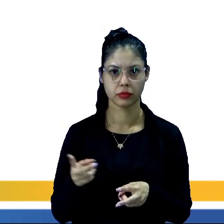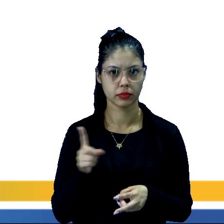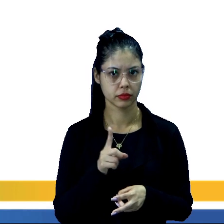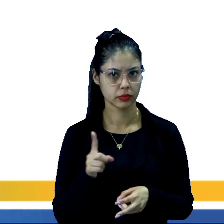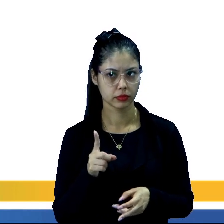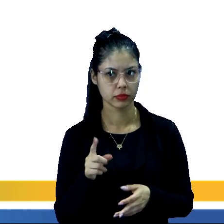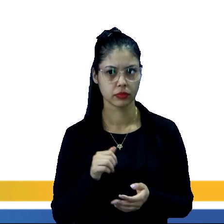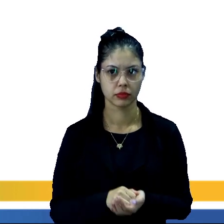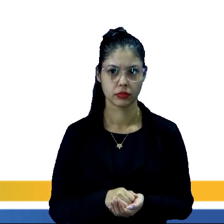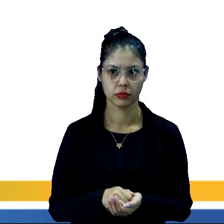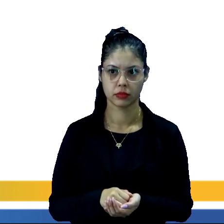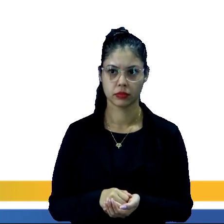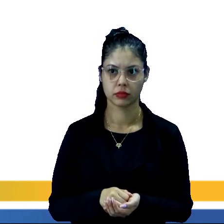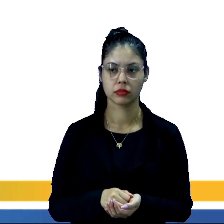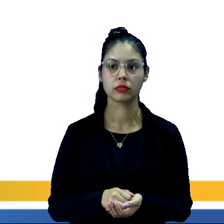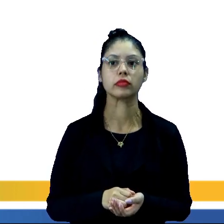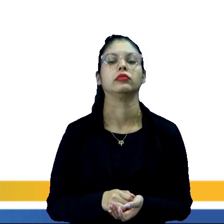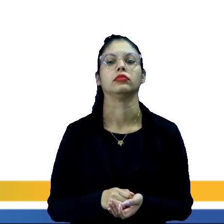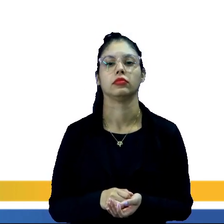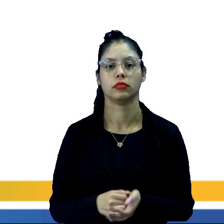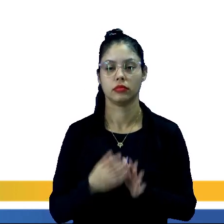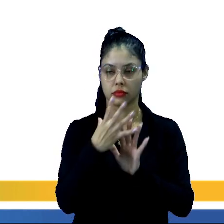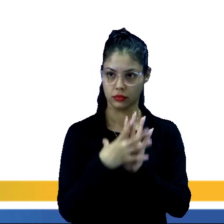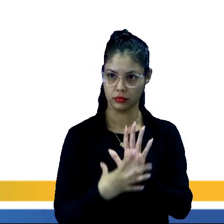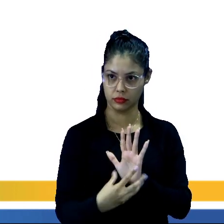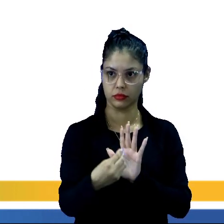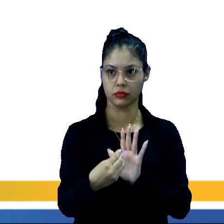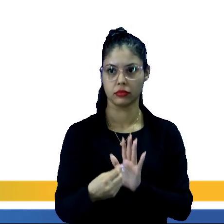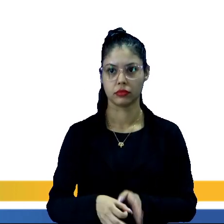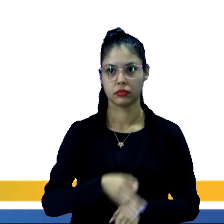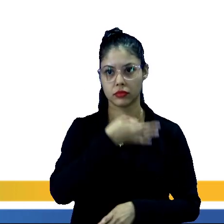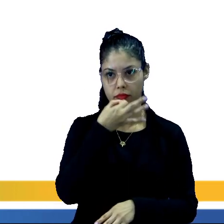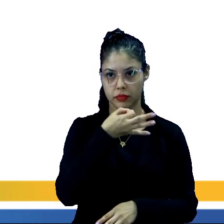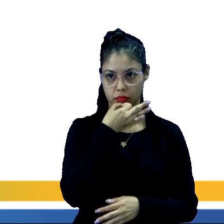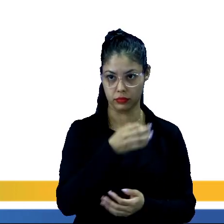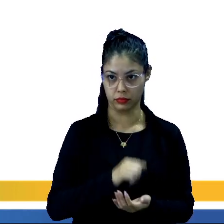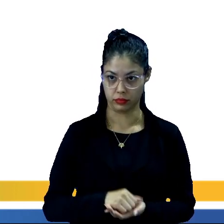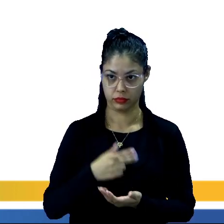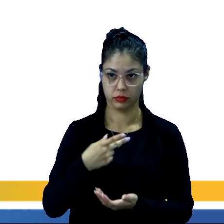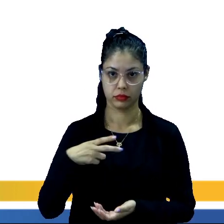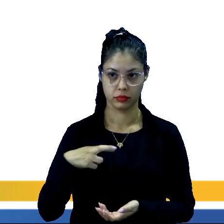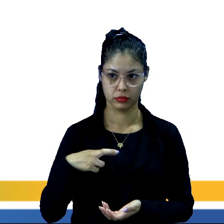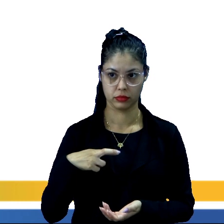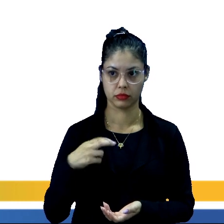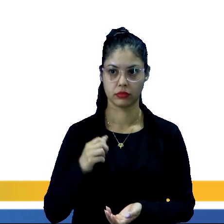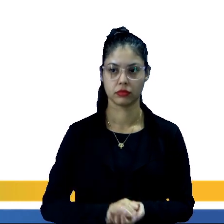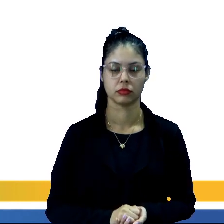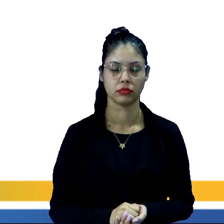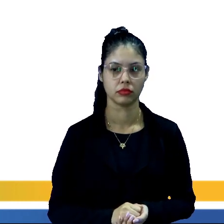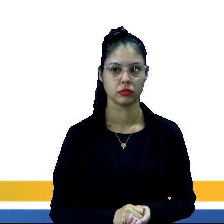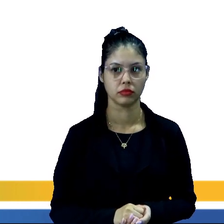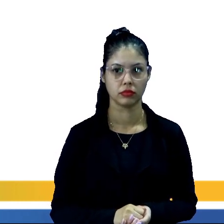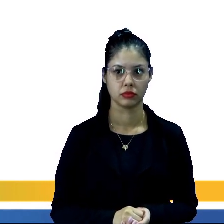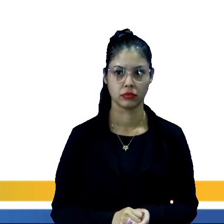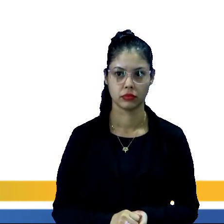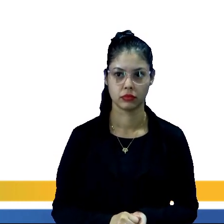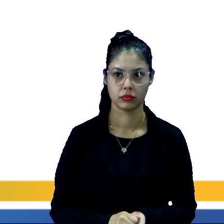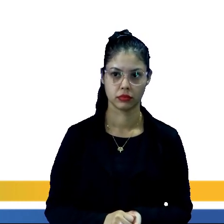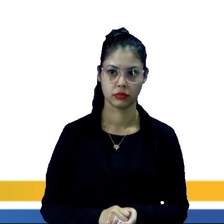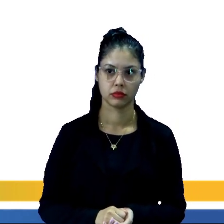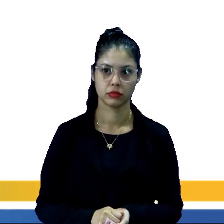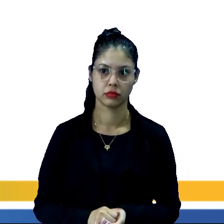a opinião pública é um reflexo da opinião privada, né? Aí é mais dirigido,